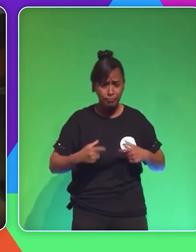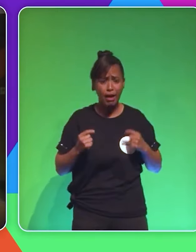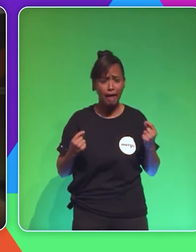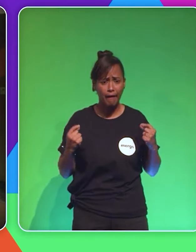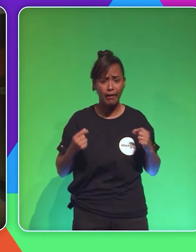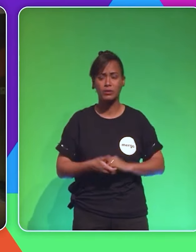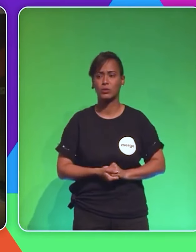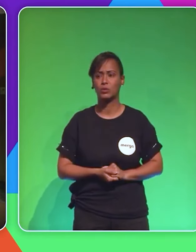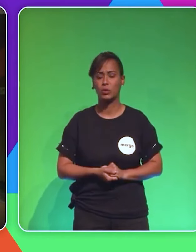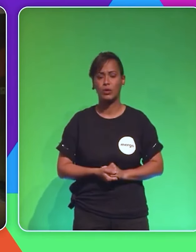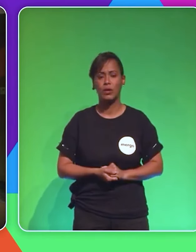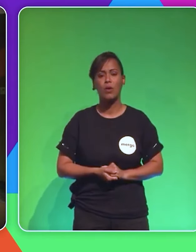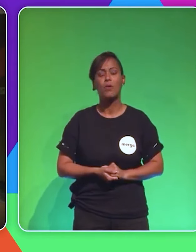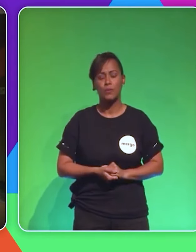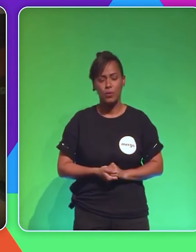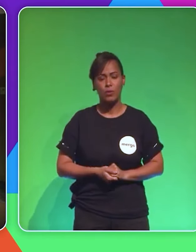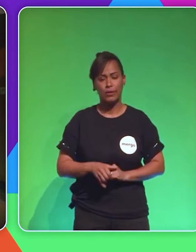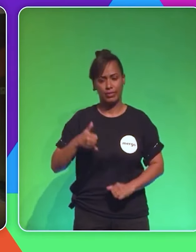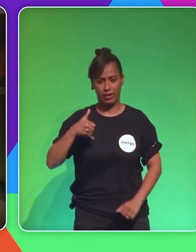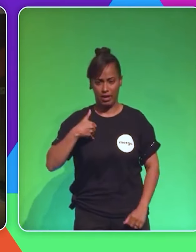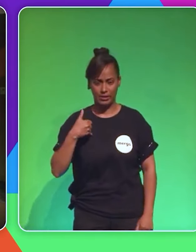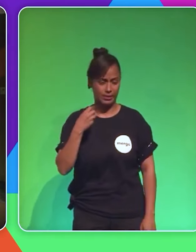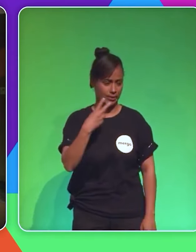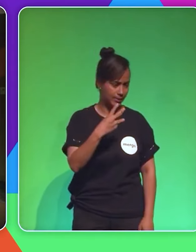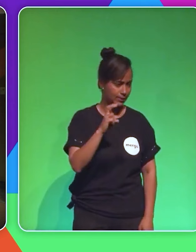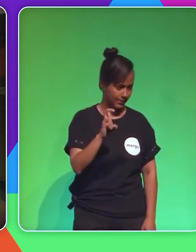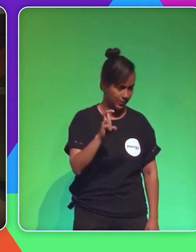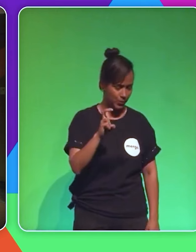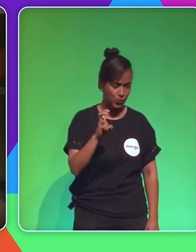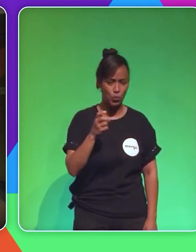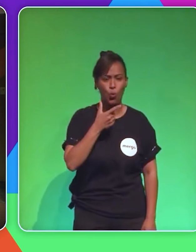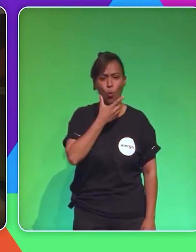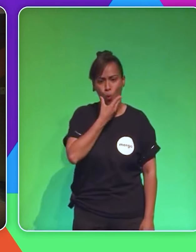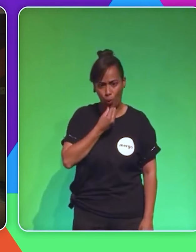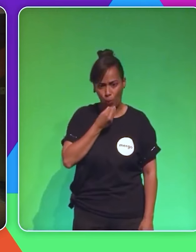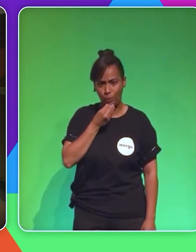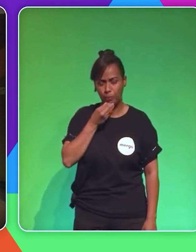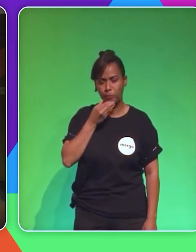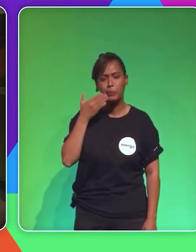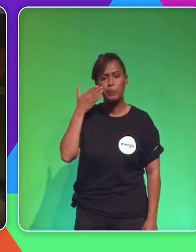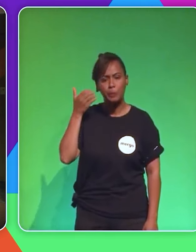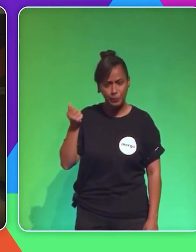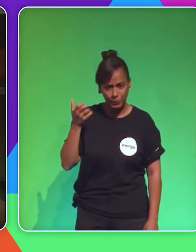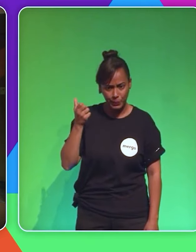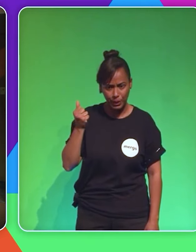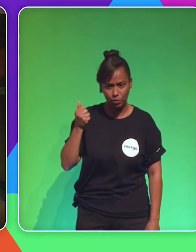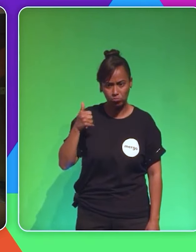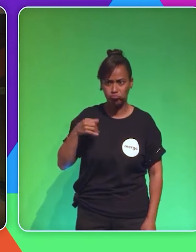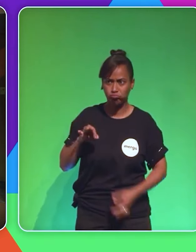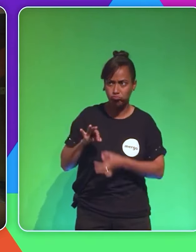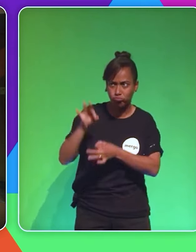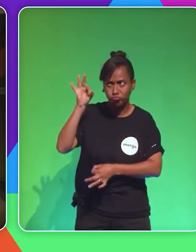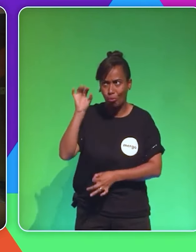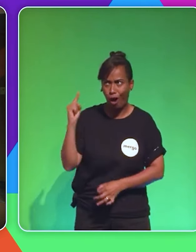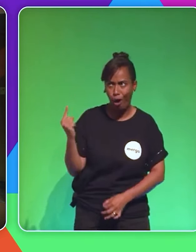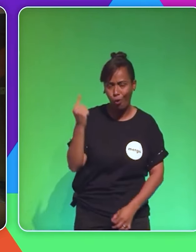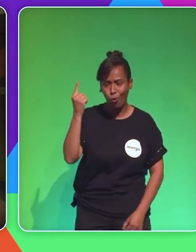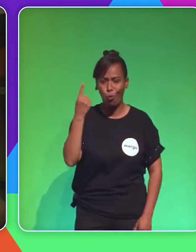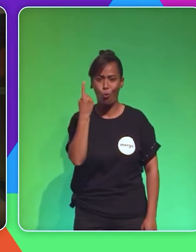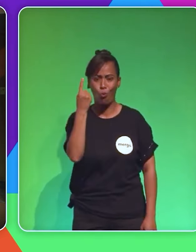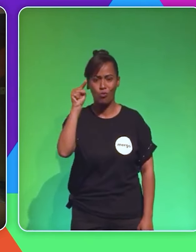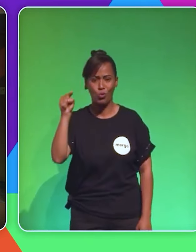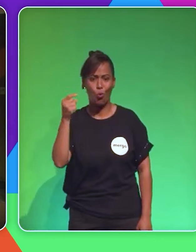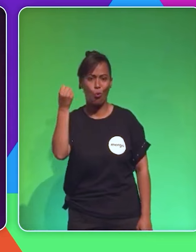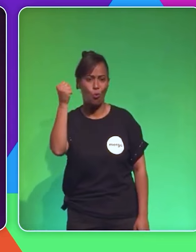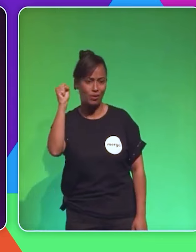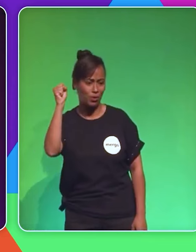sou sou David artte Eu tenho 35 anos sou uma pessoa Branca tem um em 84 tem uns olhos verdes